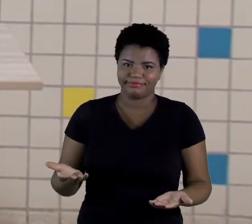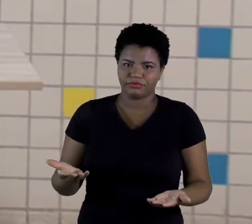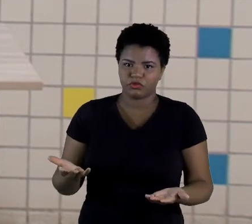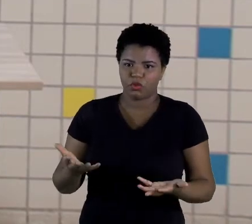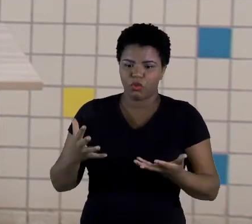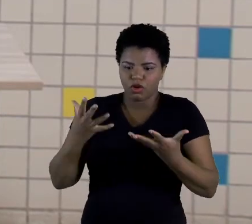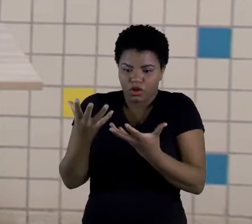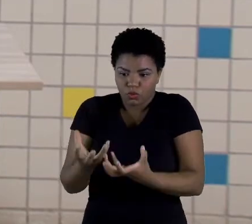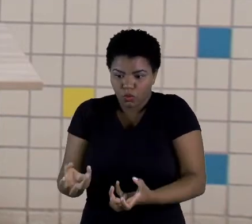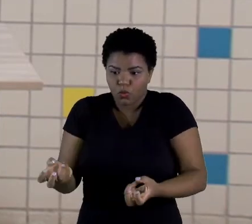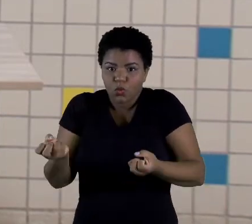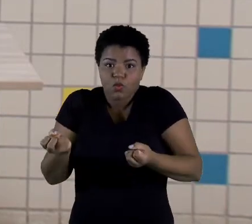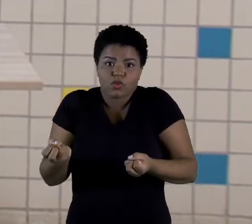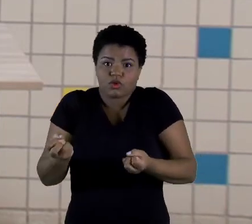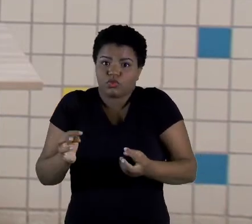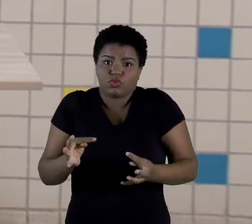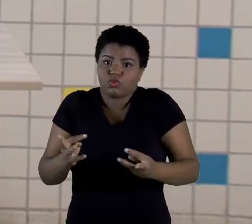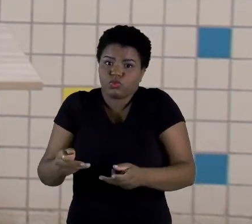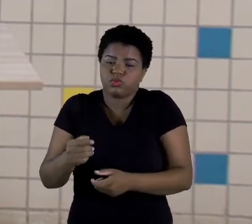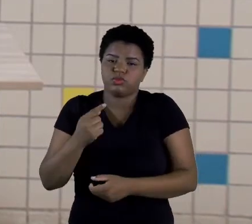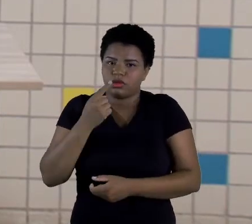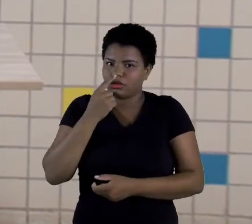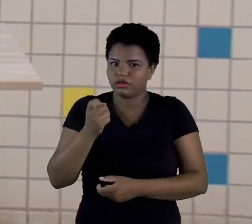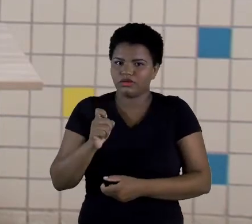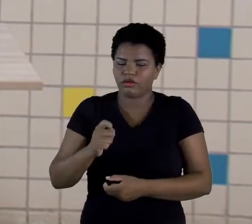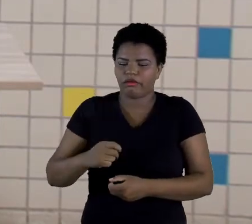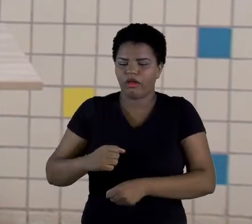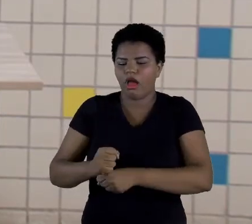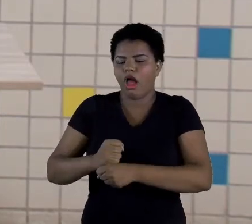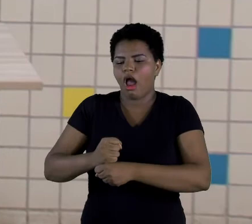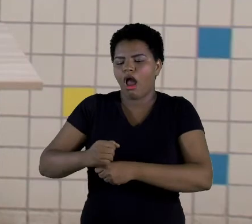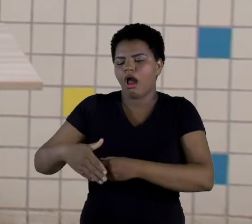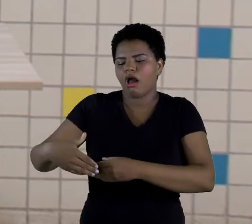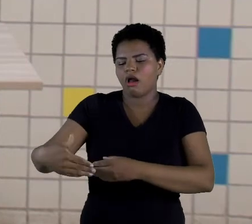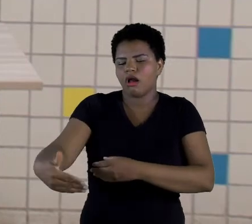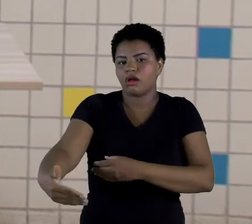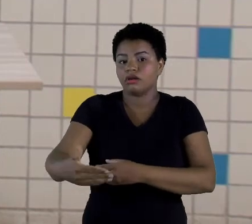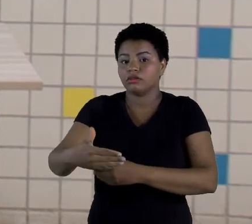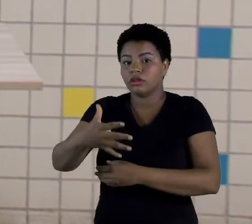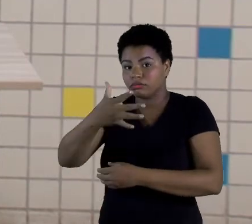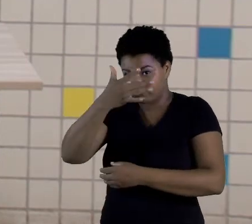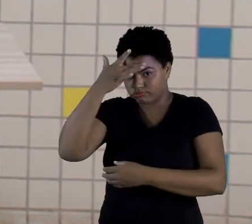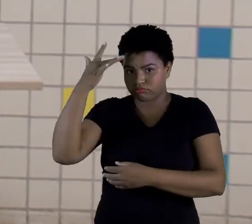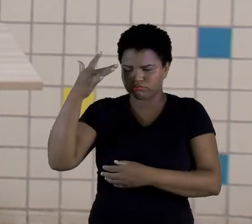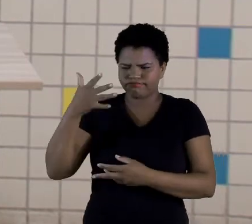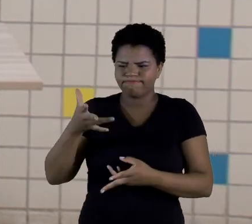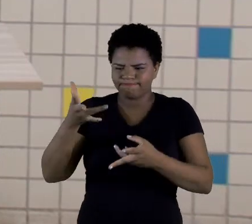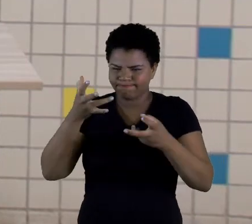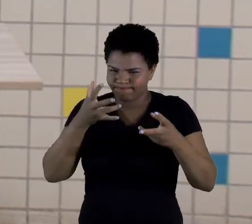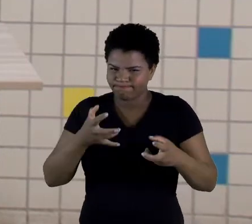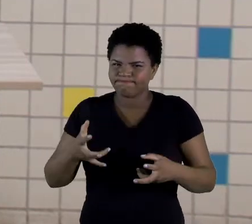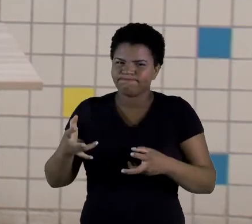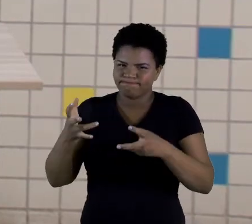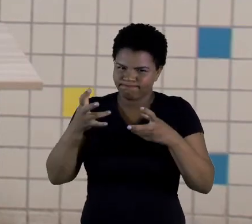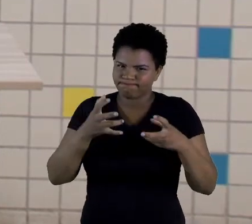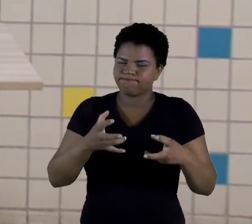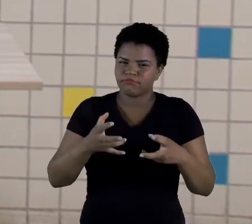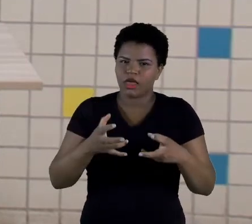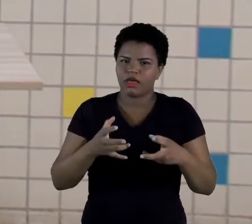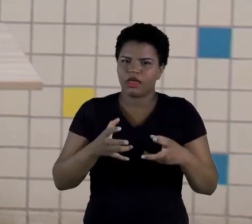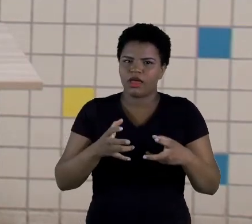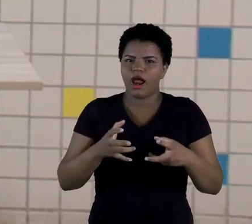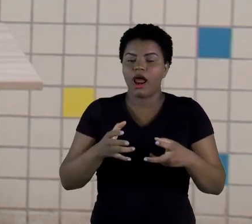subtrair todo esse lixo. E aí, com os passados anos, os homens têm percebido muito isso e está trabalhando muito a questão